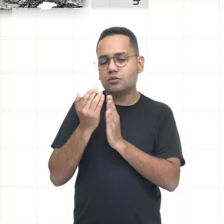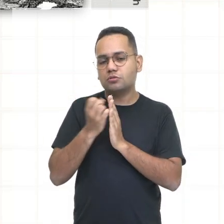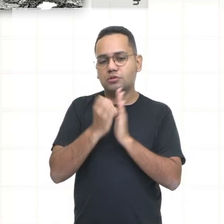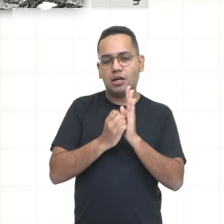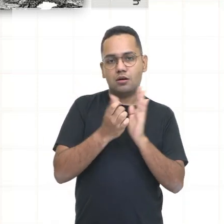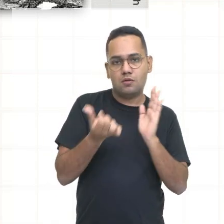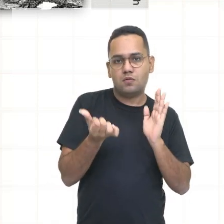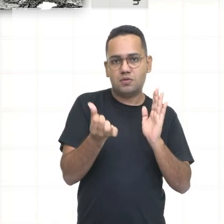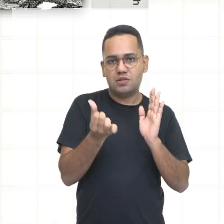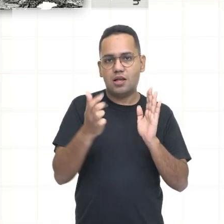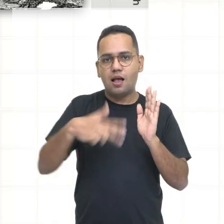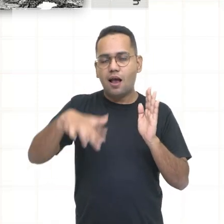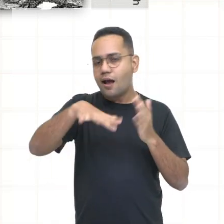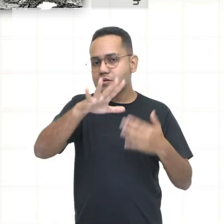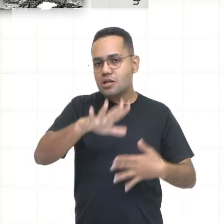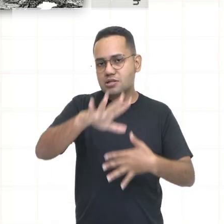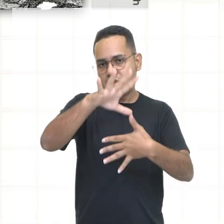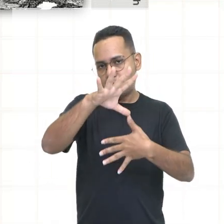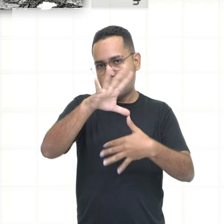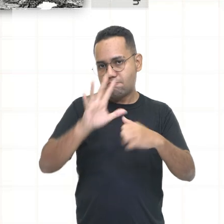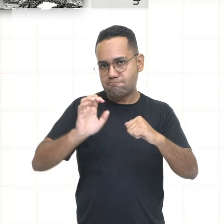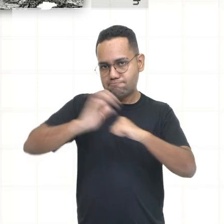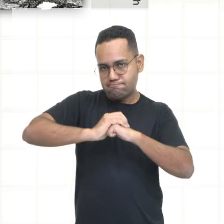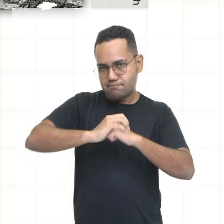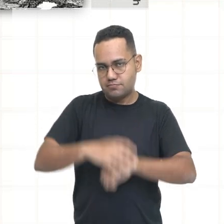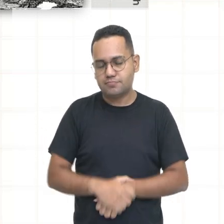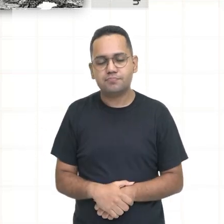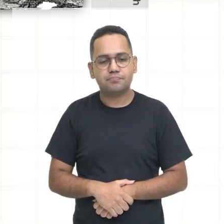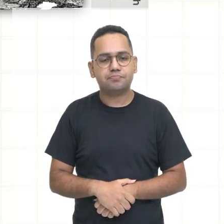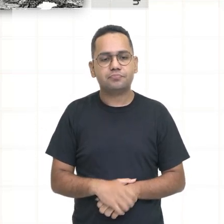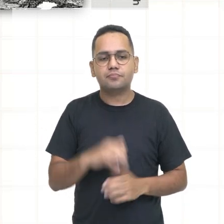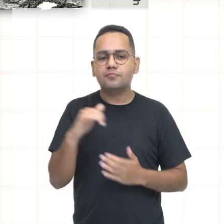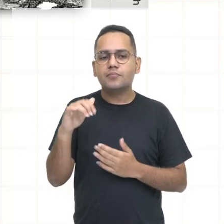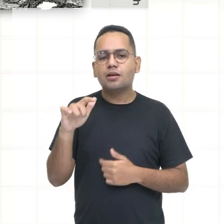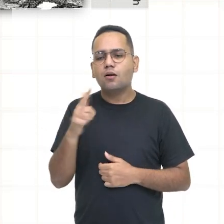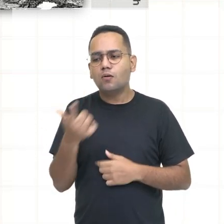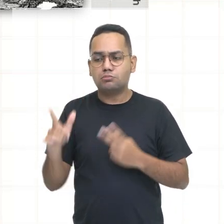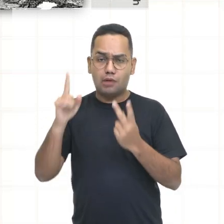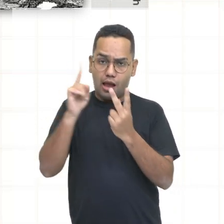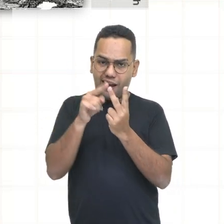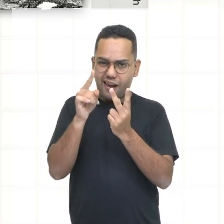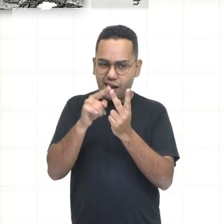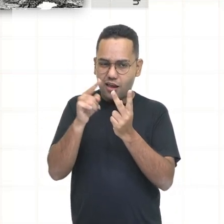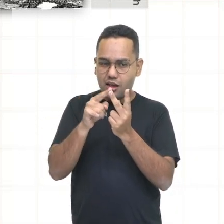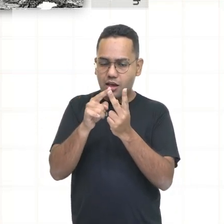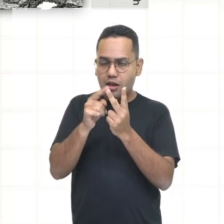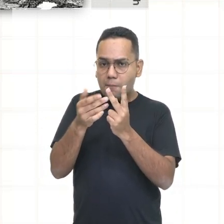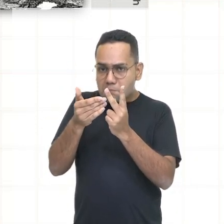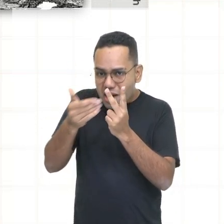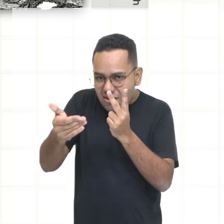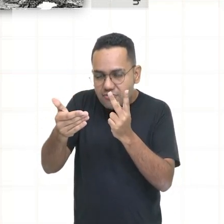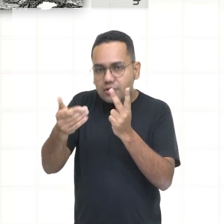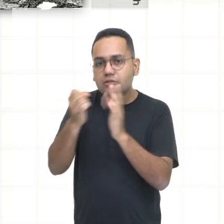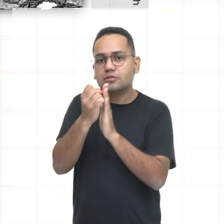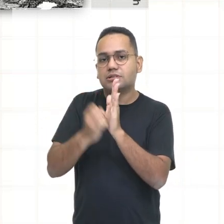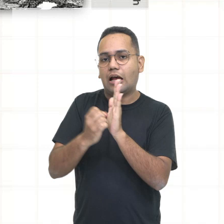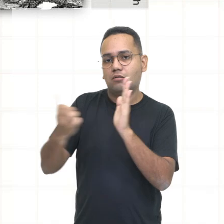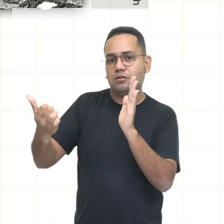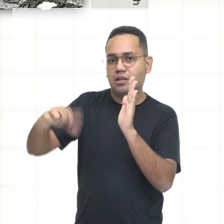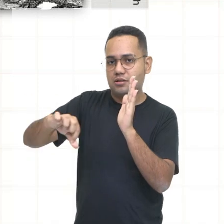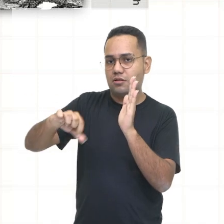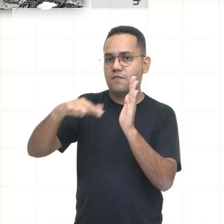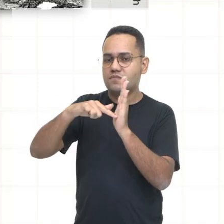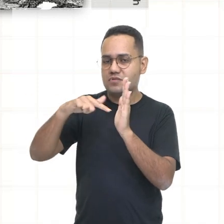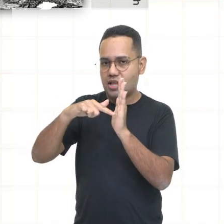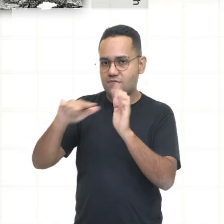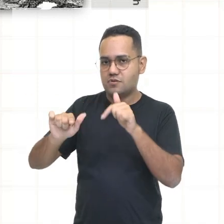o território das Américas, e o neocolonialismo aconteceu no século XIX, onde foram